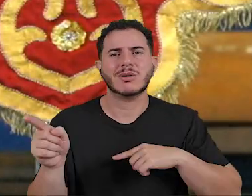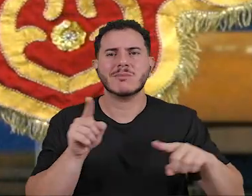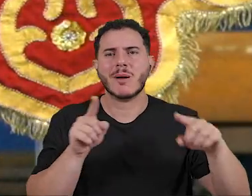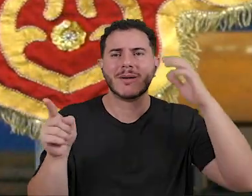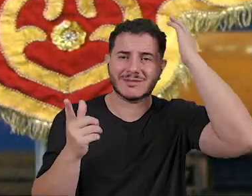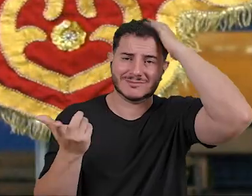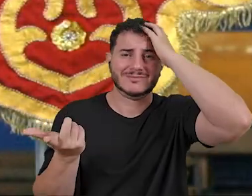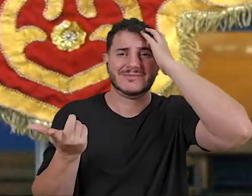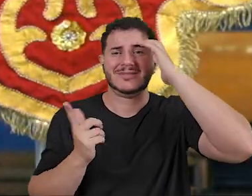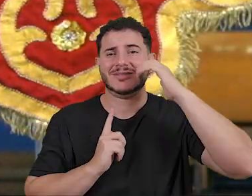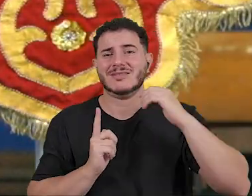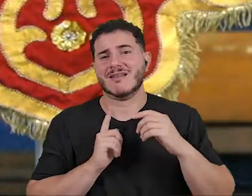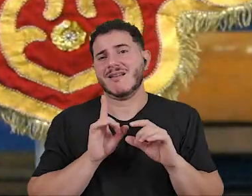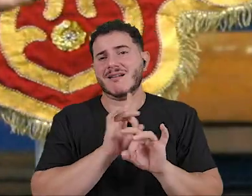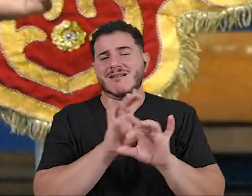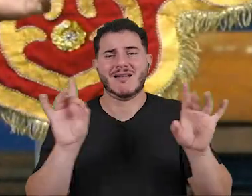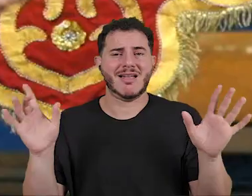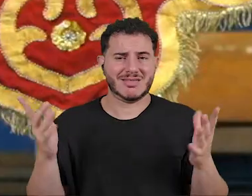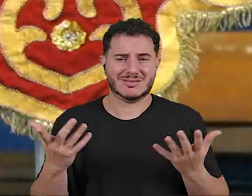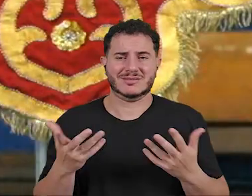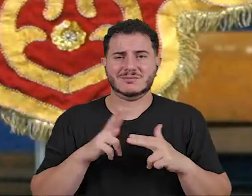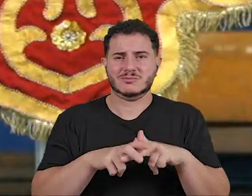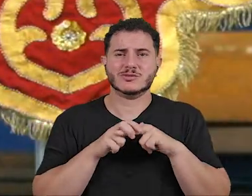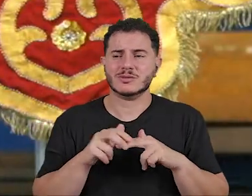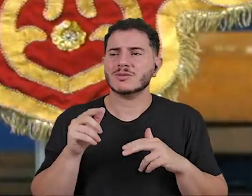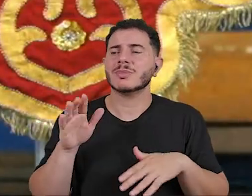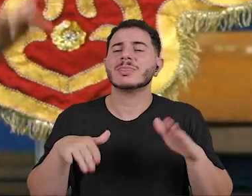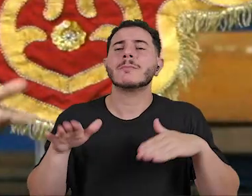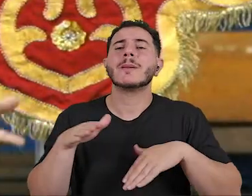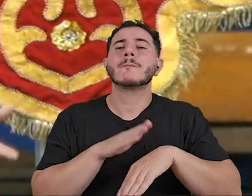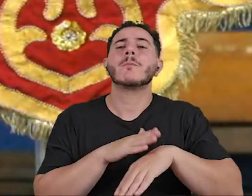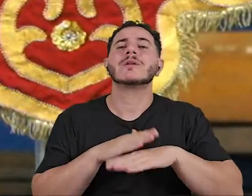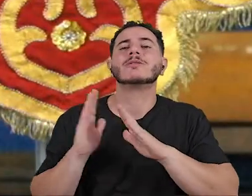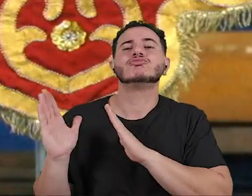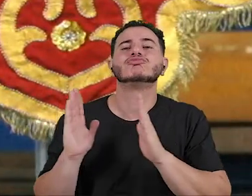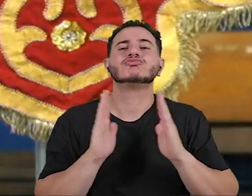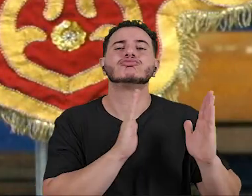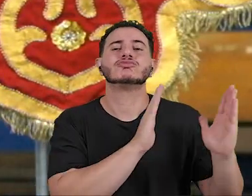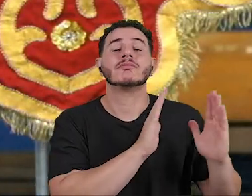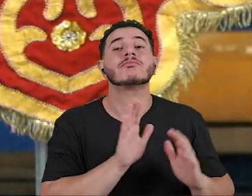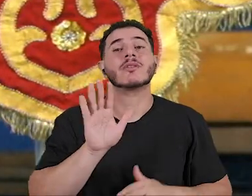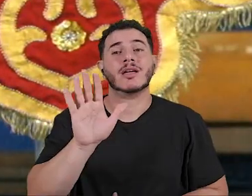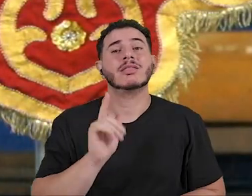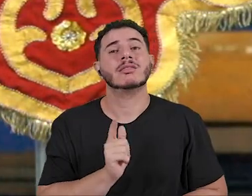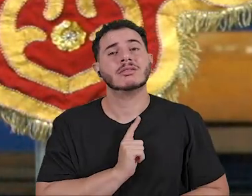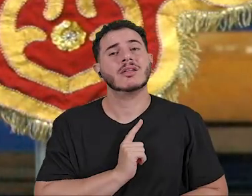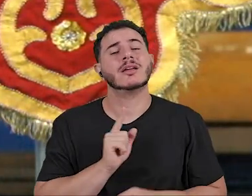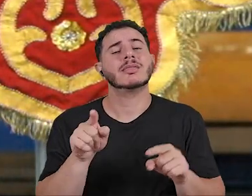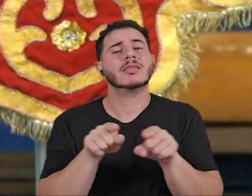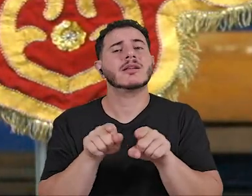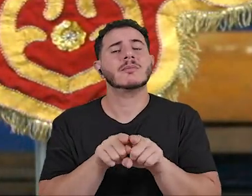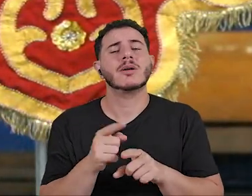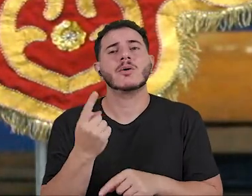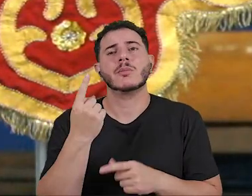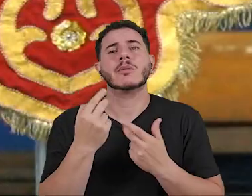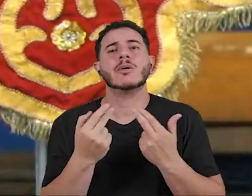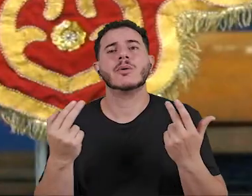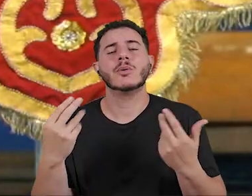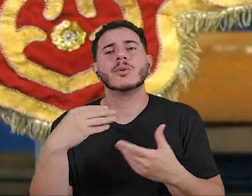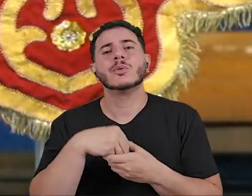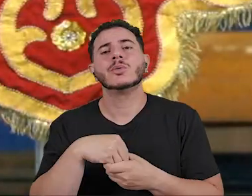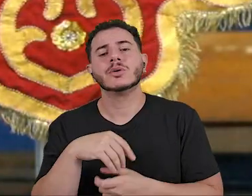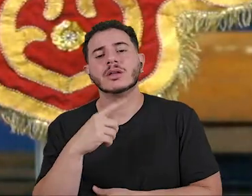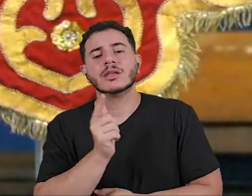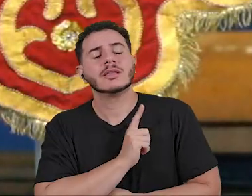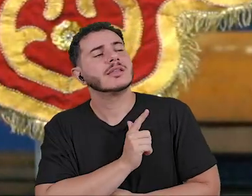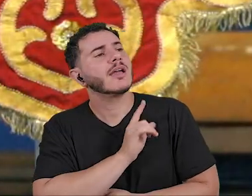tem um pouco disso. Tem uma coisa, em relação aos nagôs, é porque a nossa